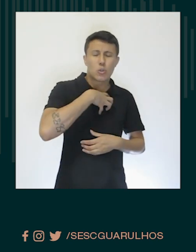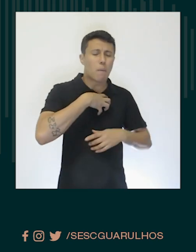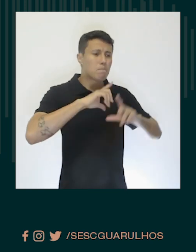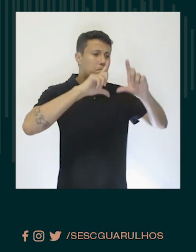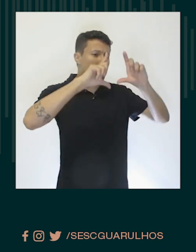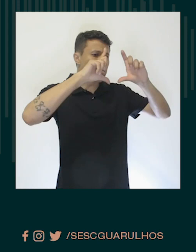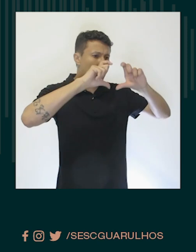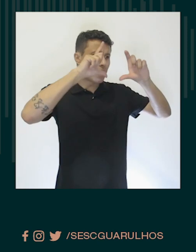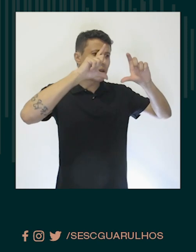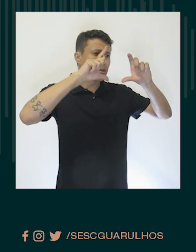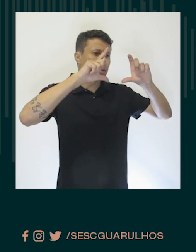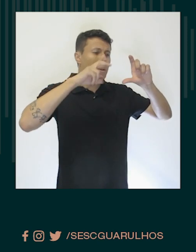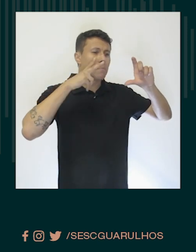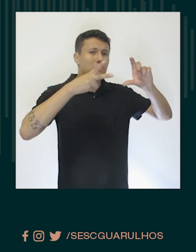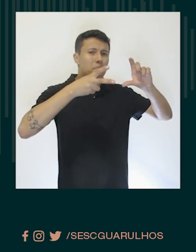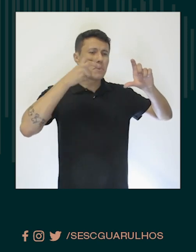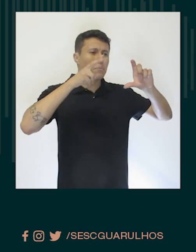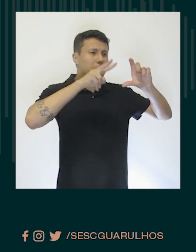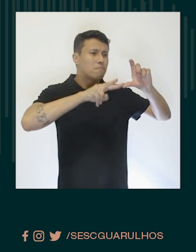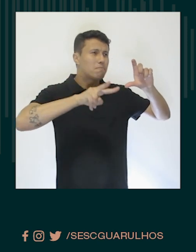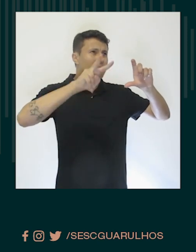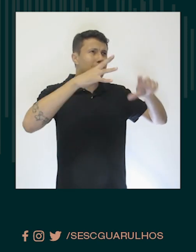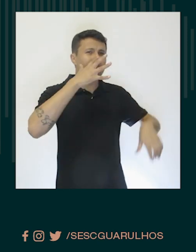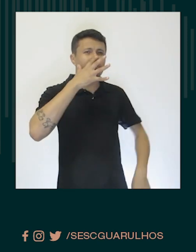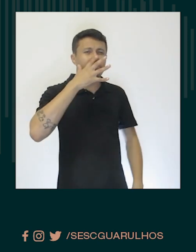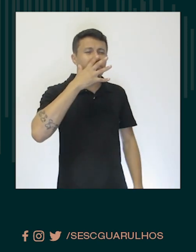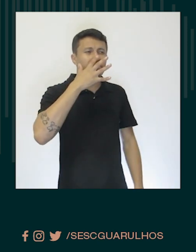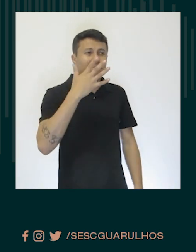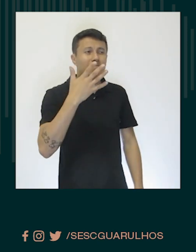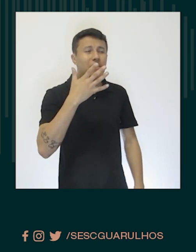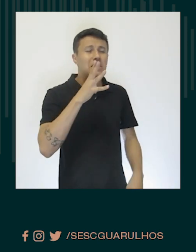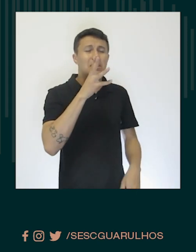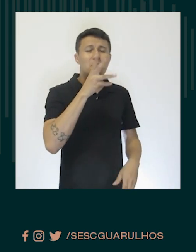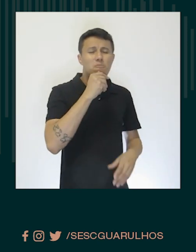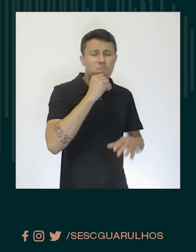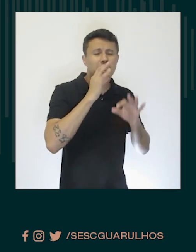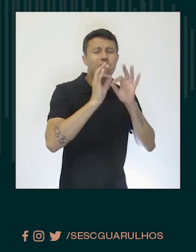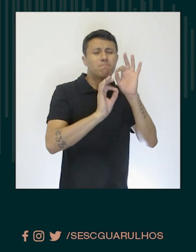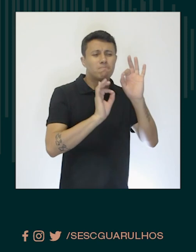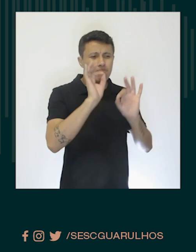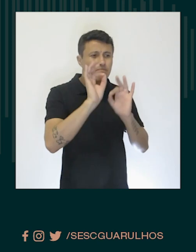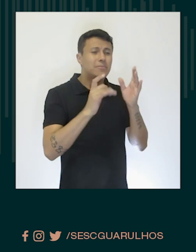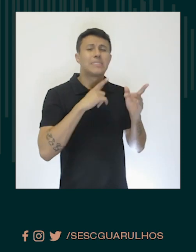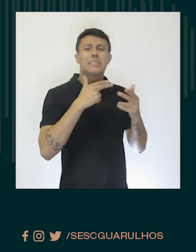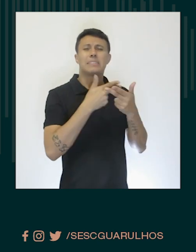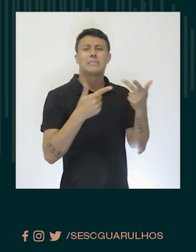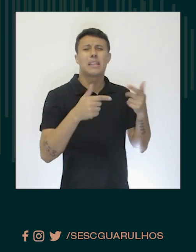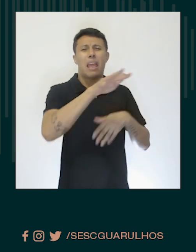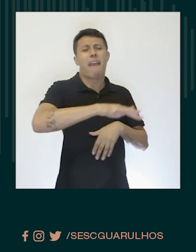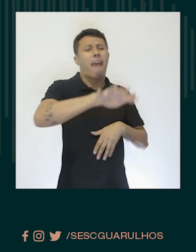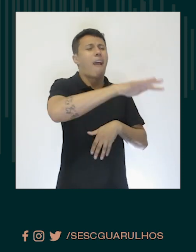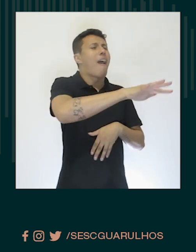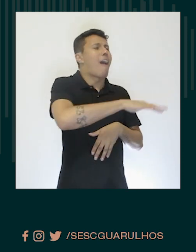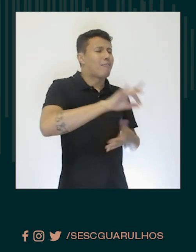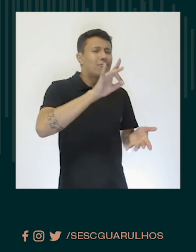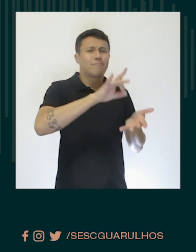vai ser vista, ela varia muito, né? E tem muito campo para isso. Que nem